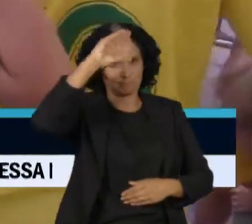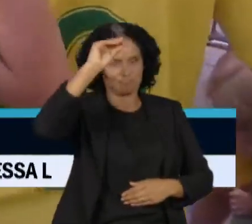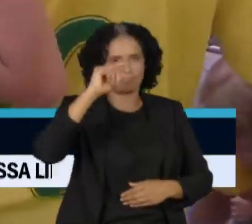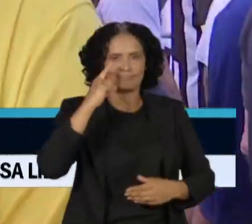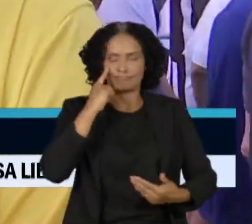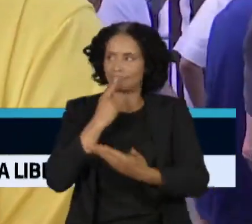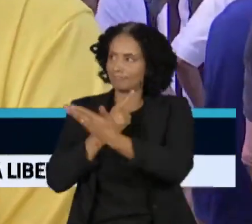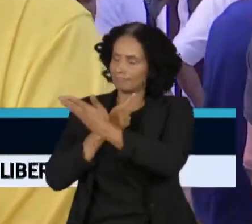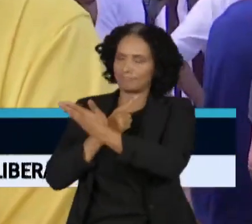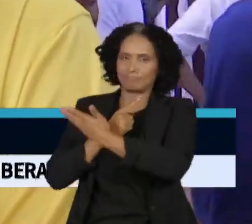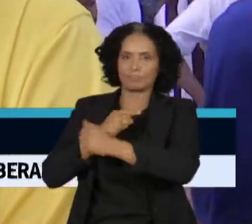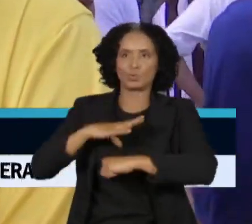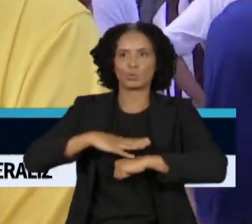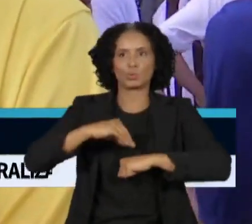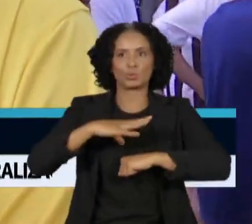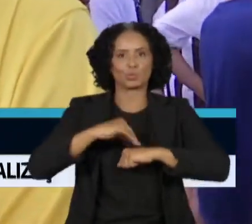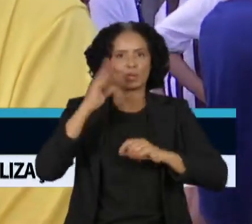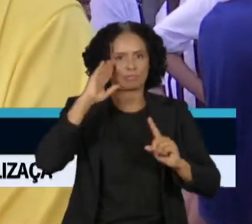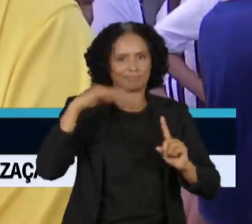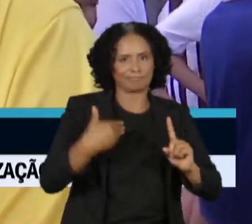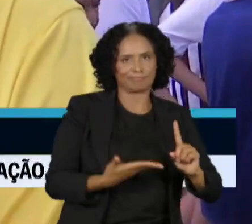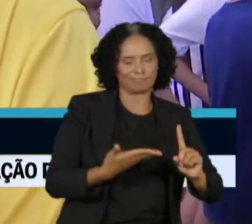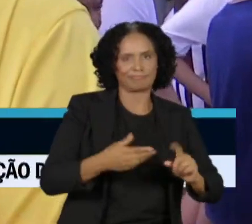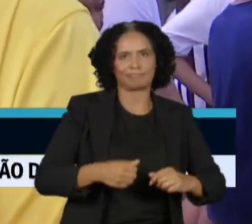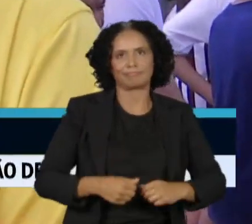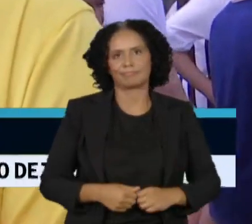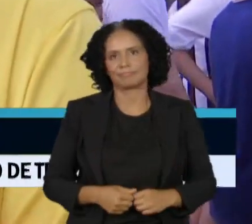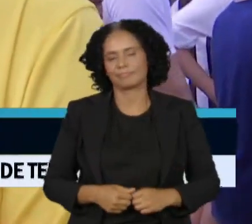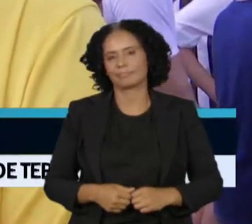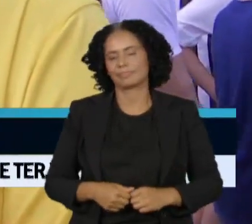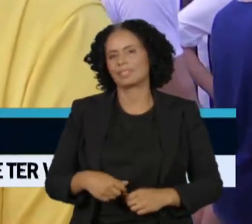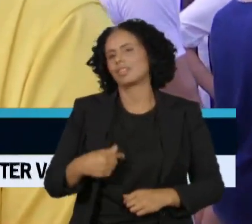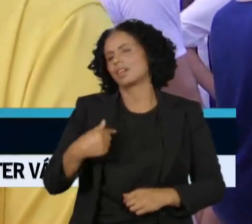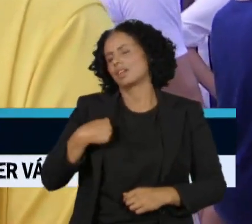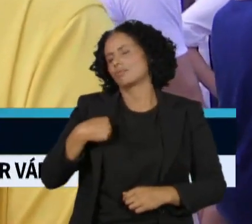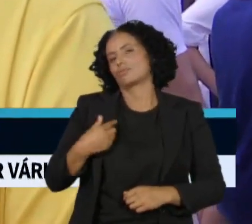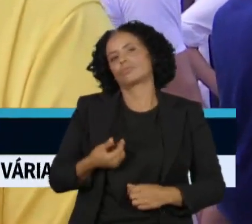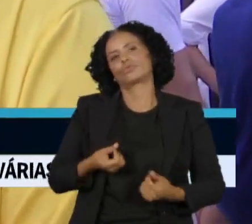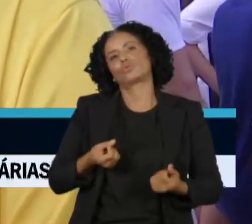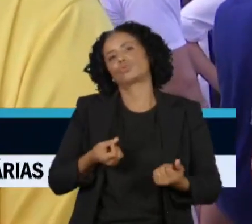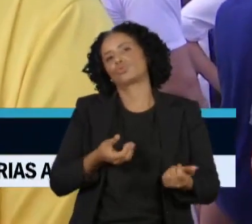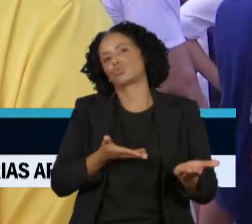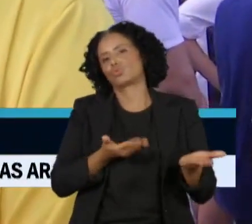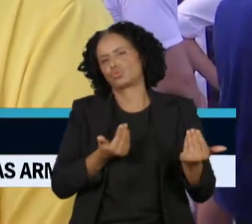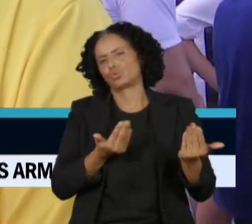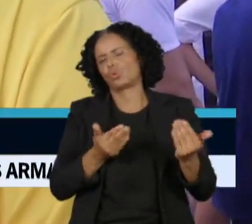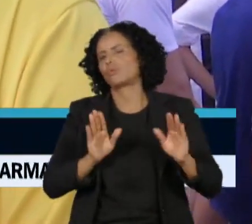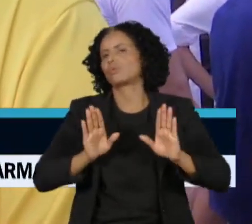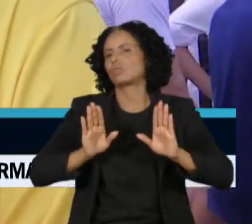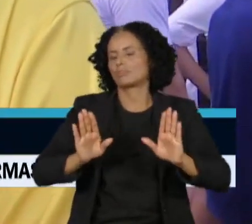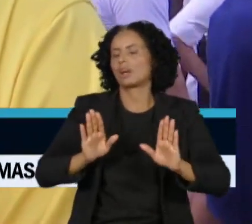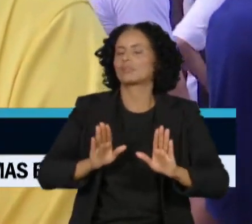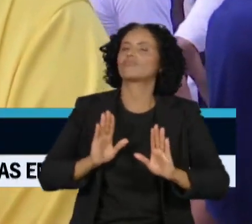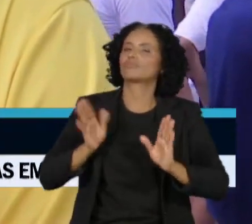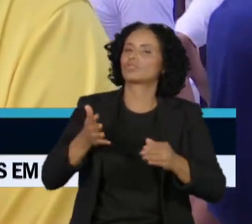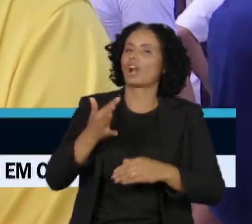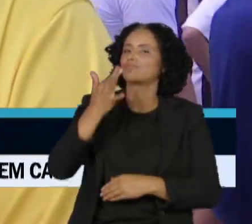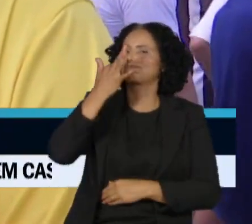fazer reverência. Eu sou um pouco novo para tê-lo visto jogar ao vivo, mas eu sei, ele é um dos maiores.